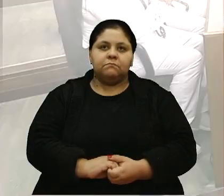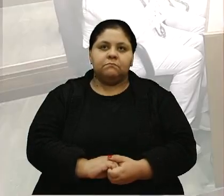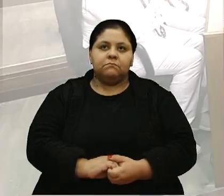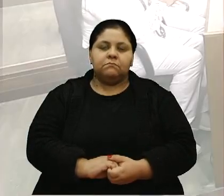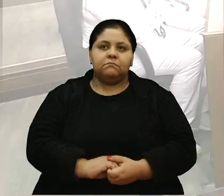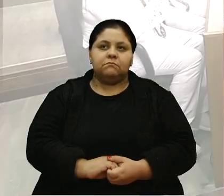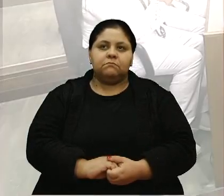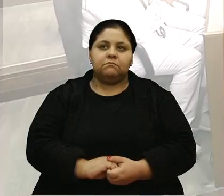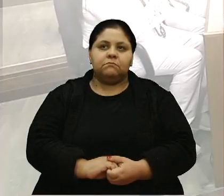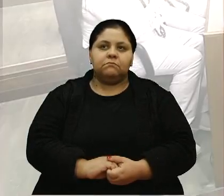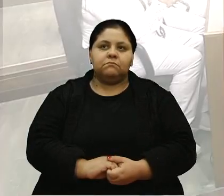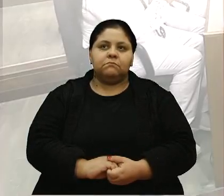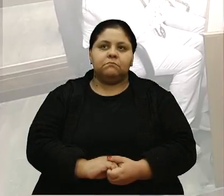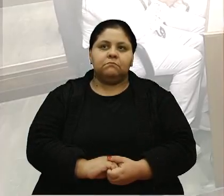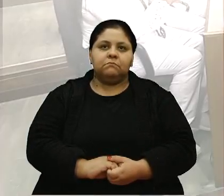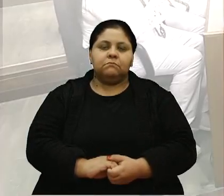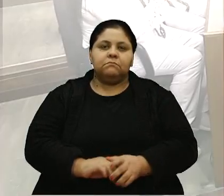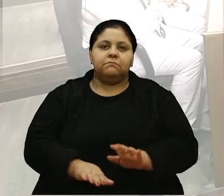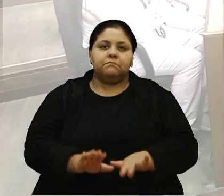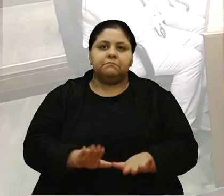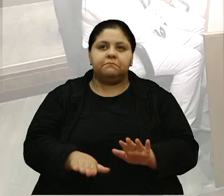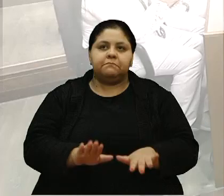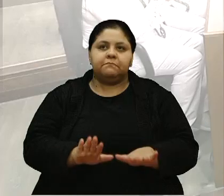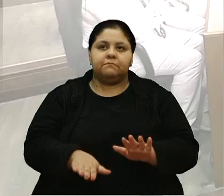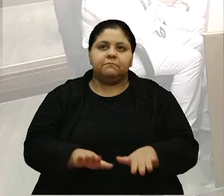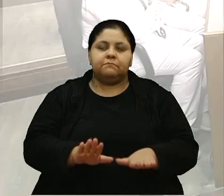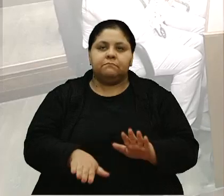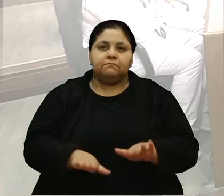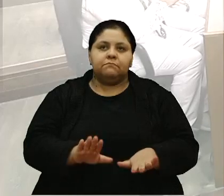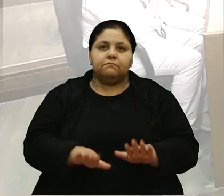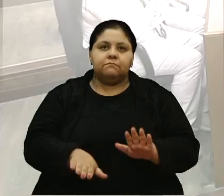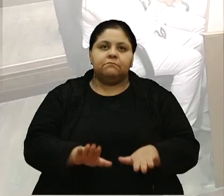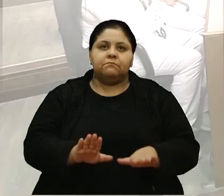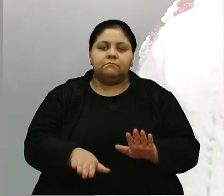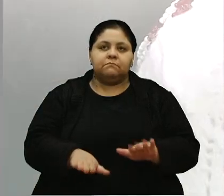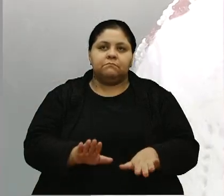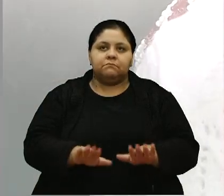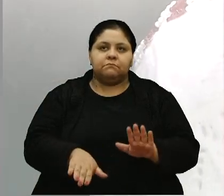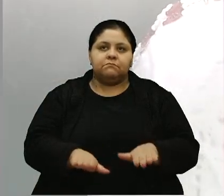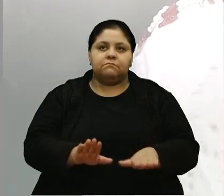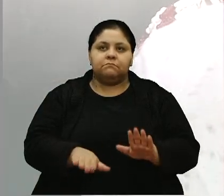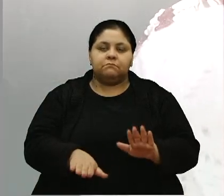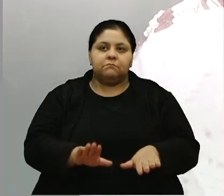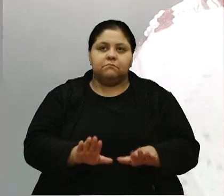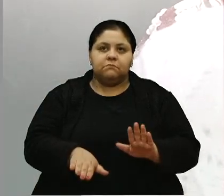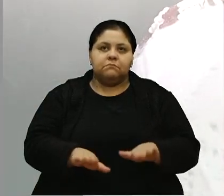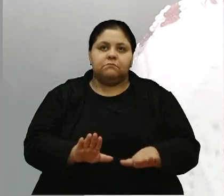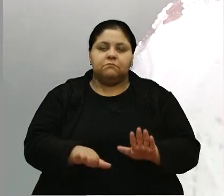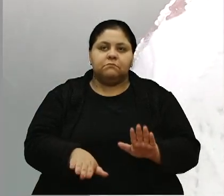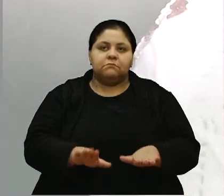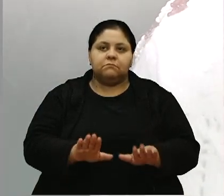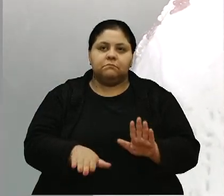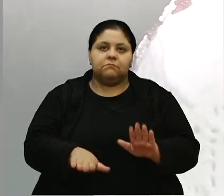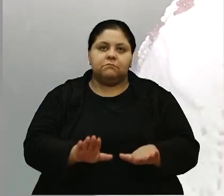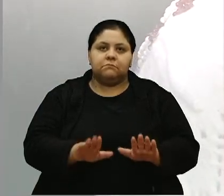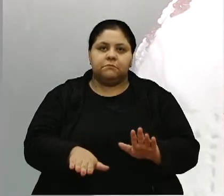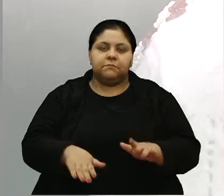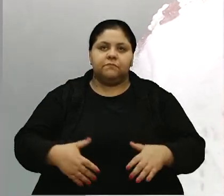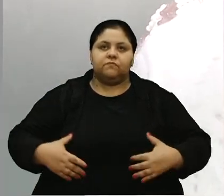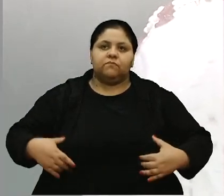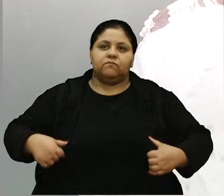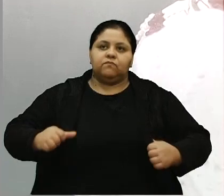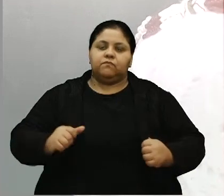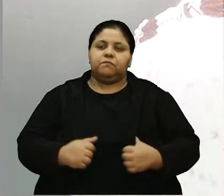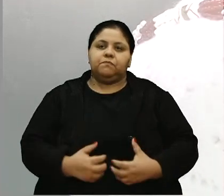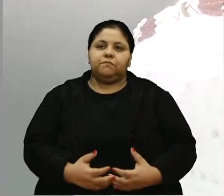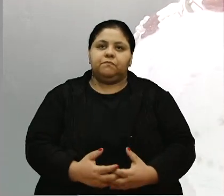é de Aruanda, esse é o pena branca, é de Umbanda, é de Aruanda. Quem manda nas matas